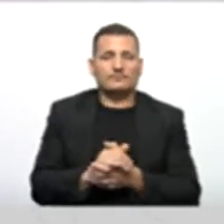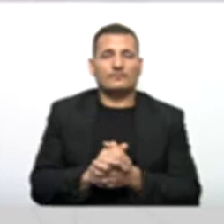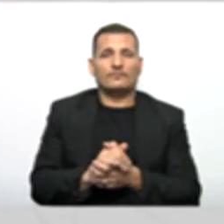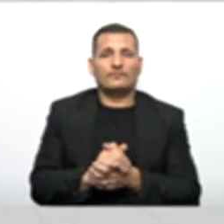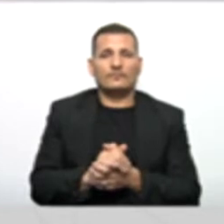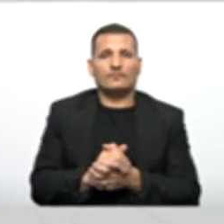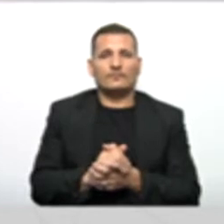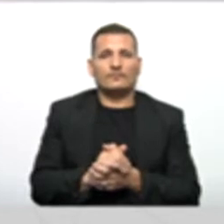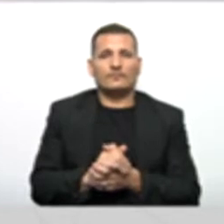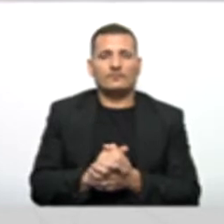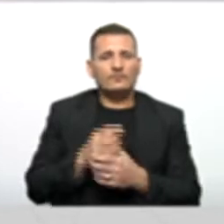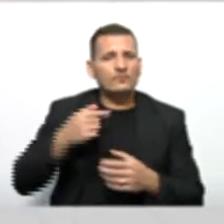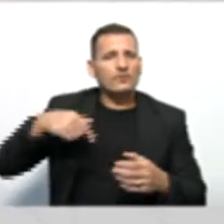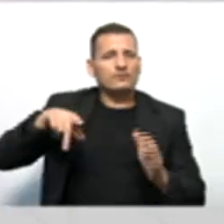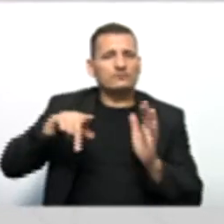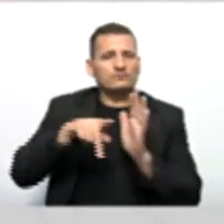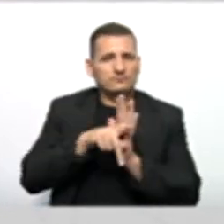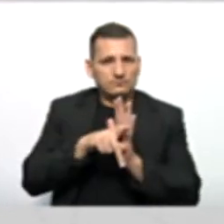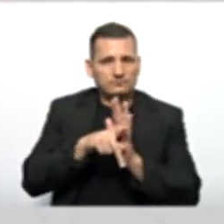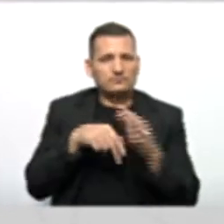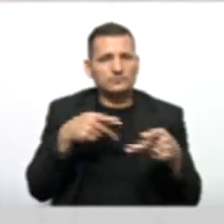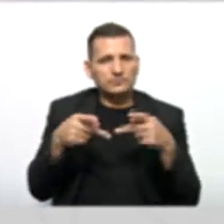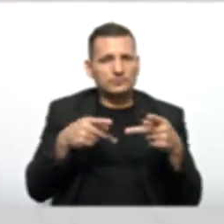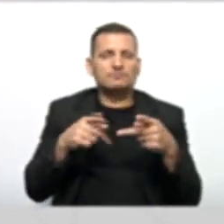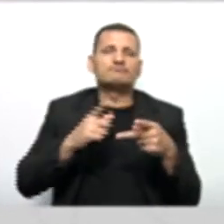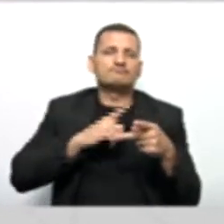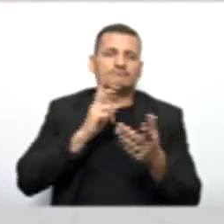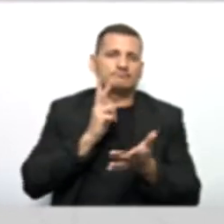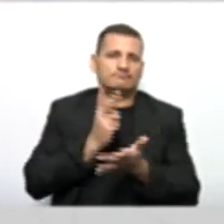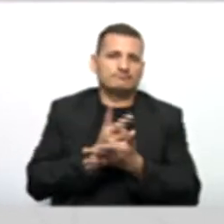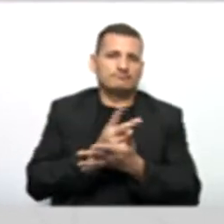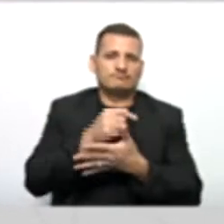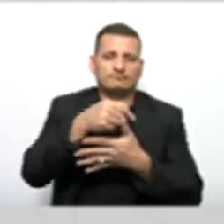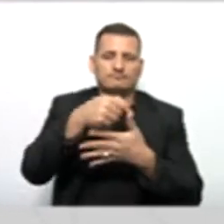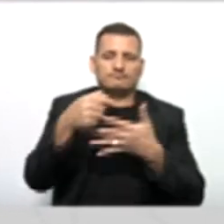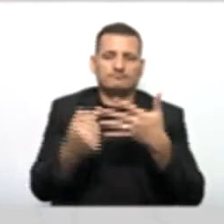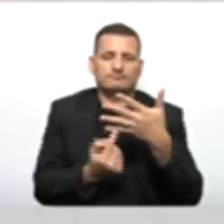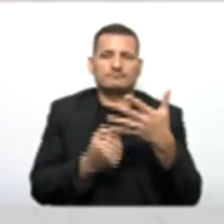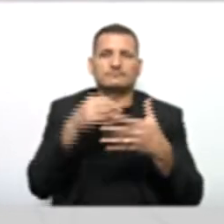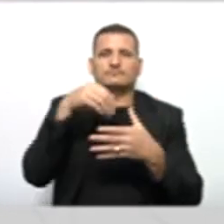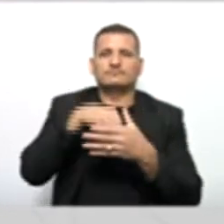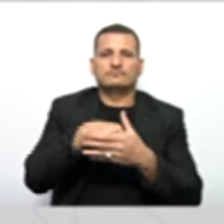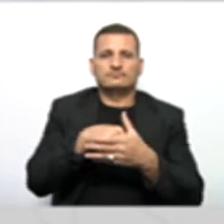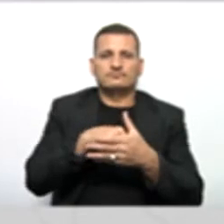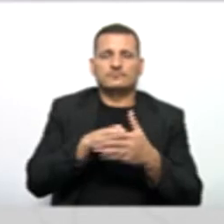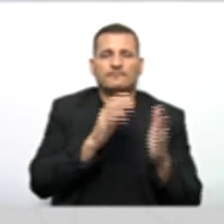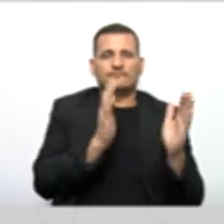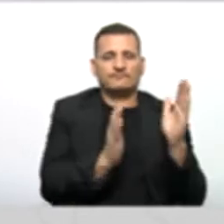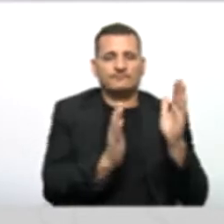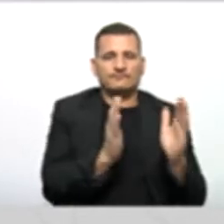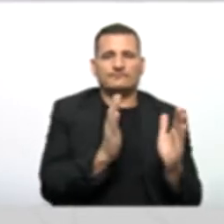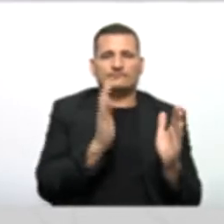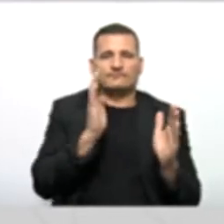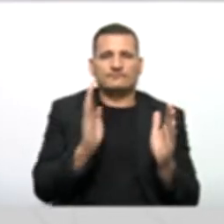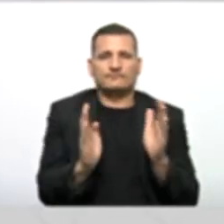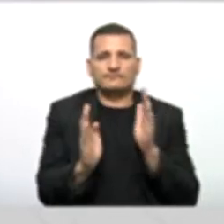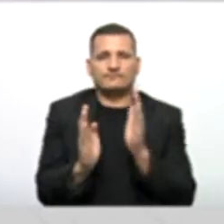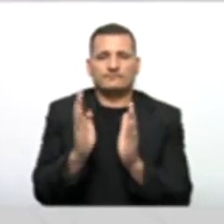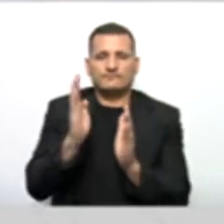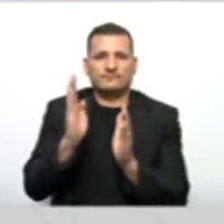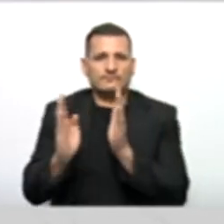sempre aí passeando nesses 5 processos. Ele vai ter que cumprir todas essas fases, digamos assim, para